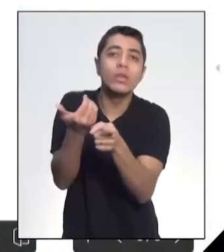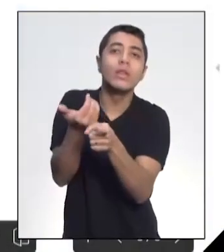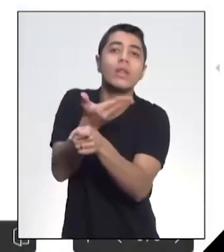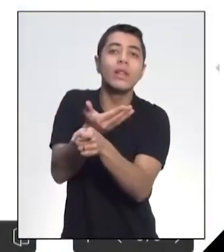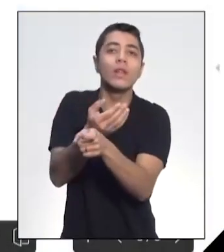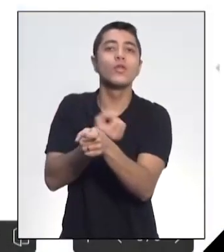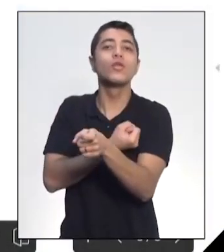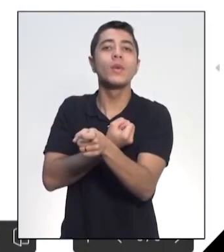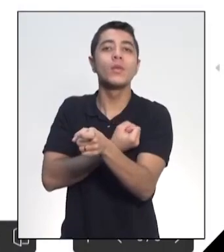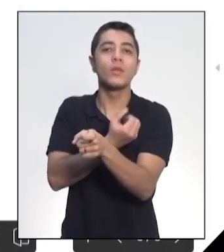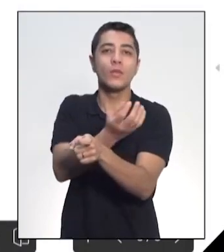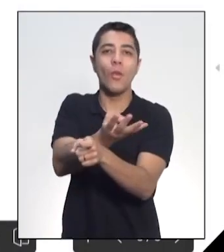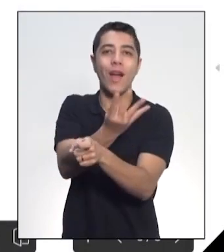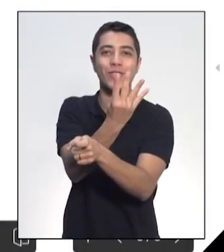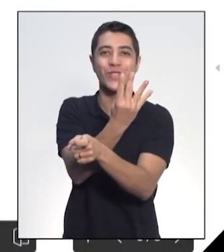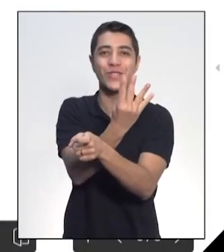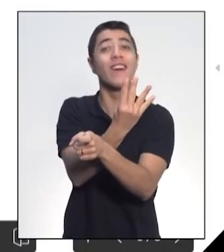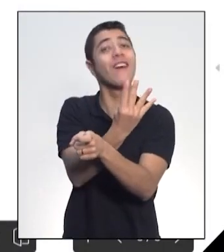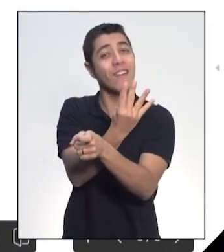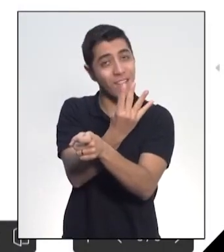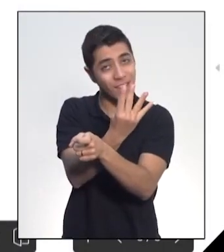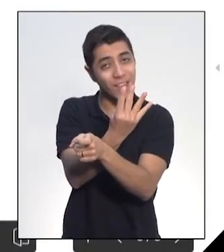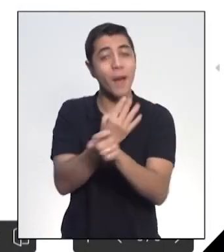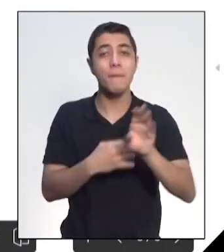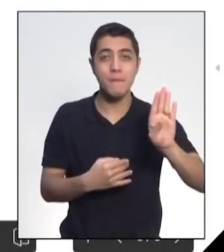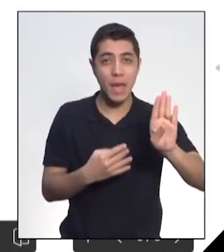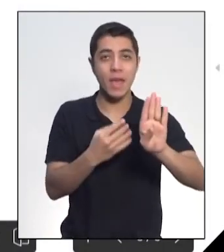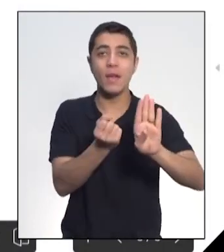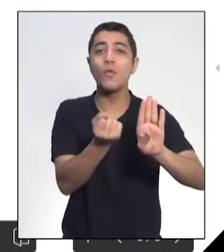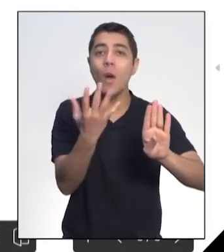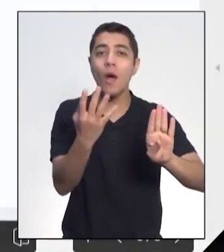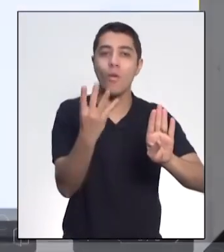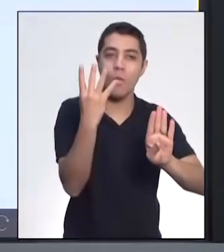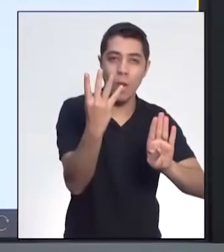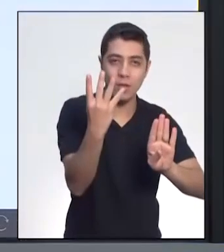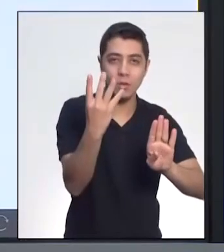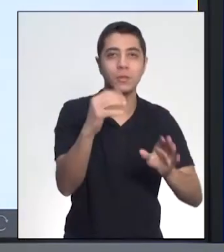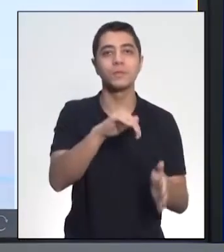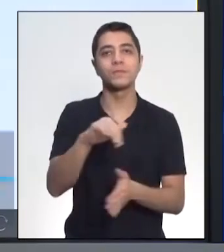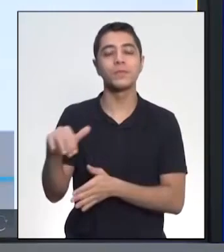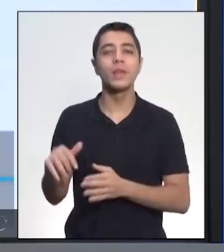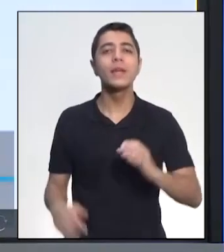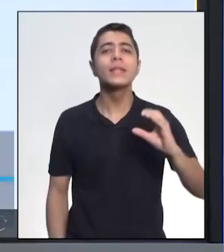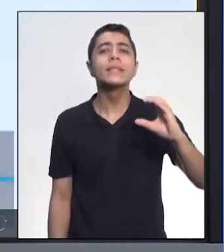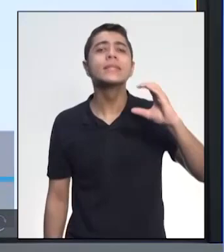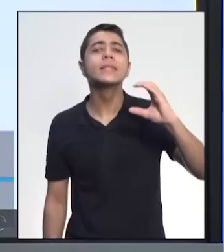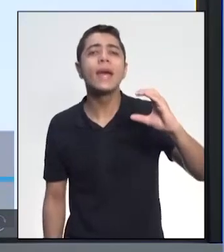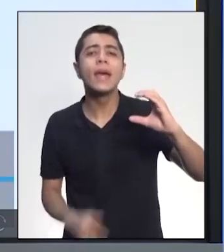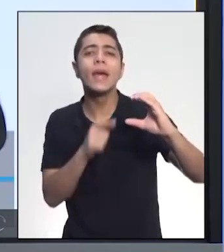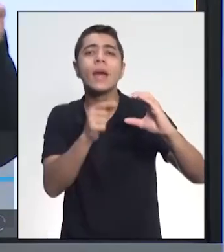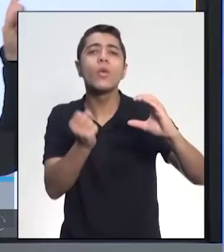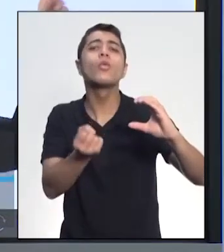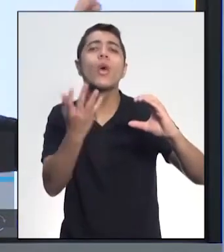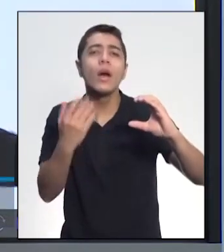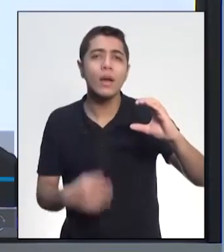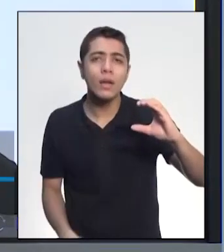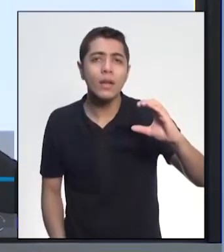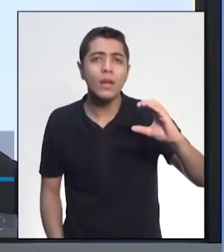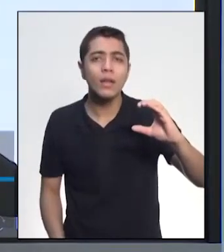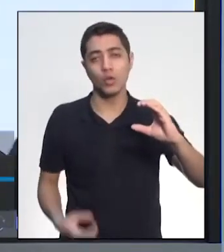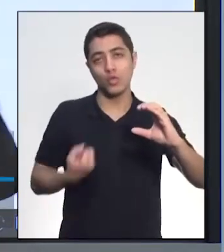é o menos 5. Neste momento, eu sempre vou olhar para o A e para o C, porque o A vai me